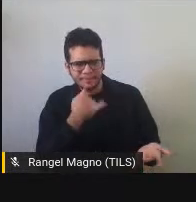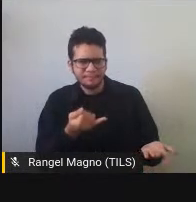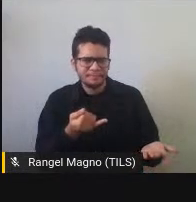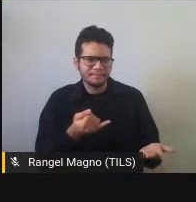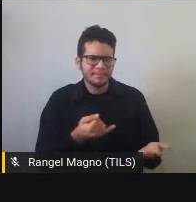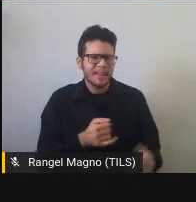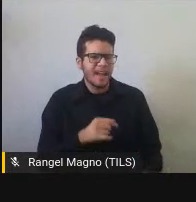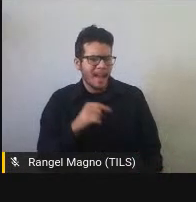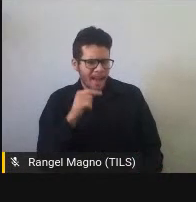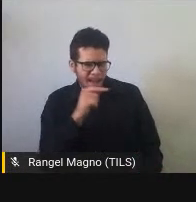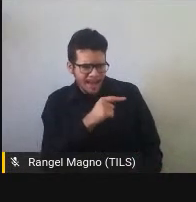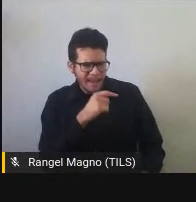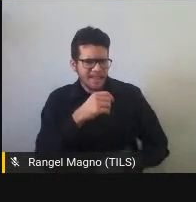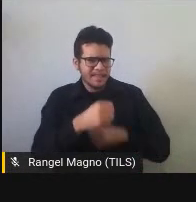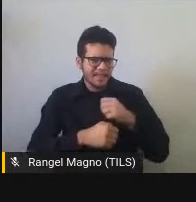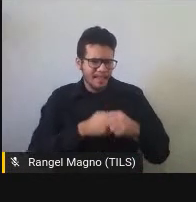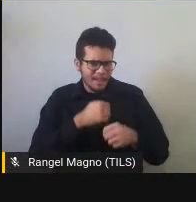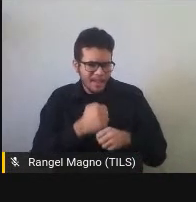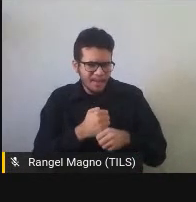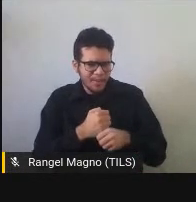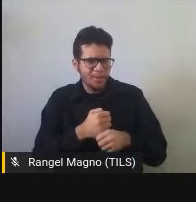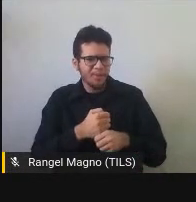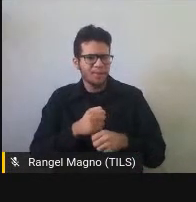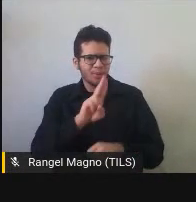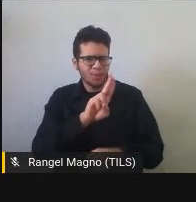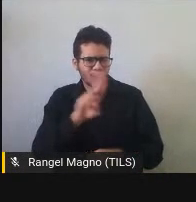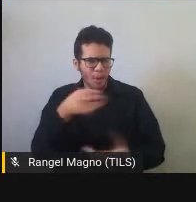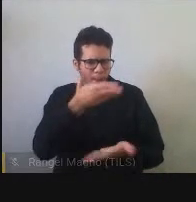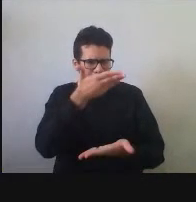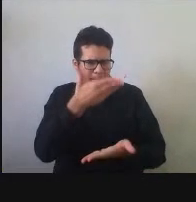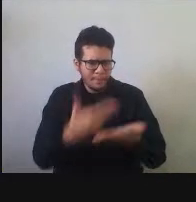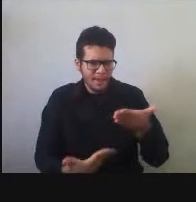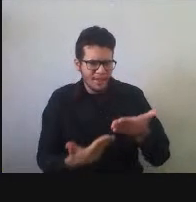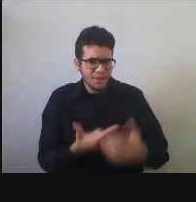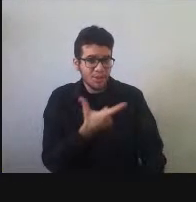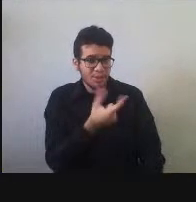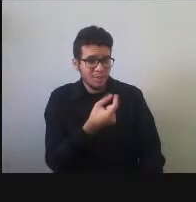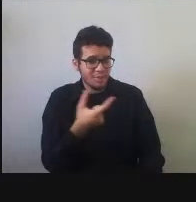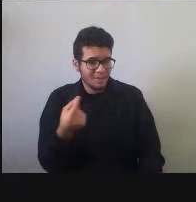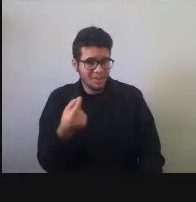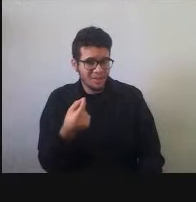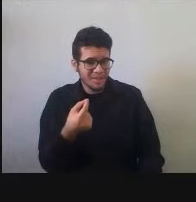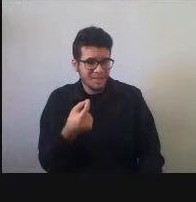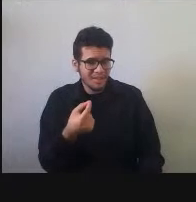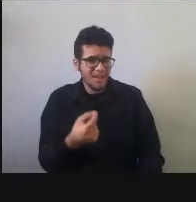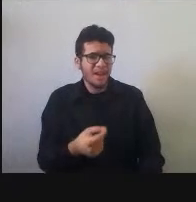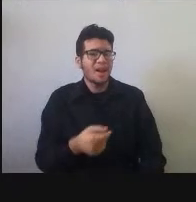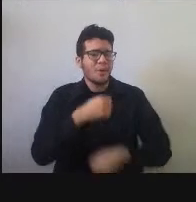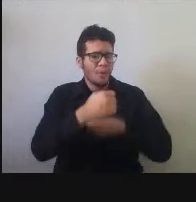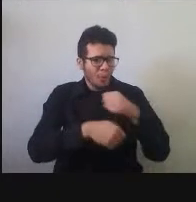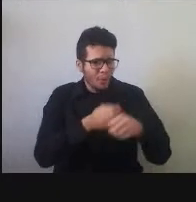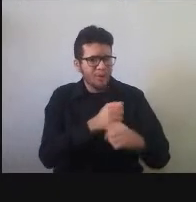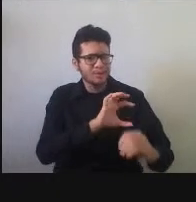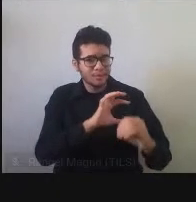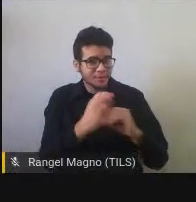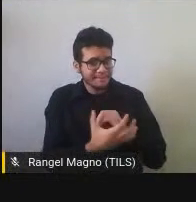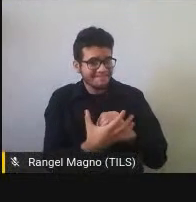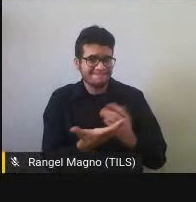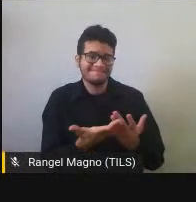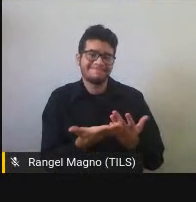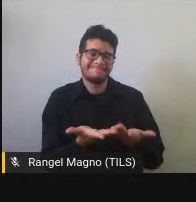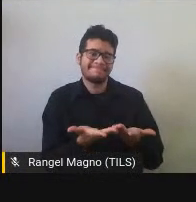ano que alguns falam como perdido no ano da pandemia bom nesse momento